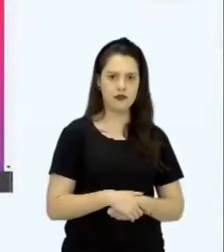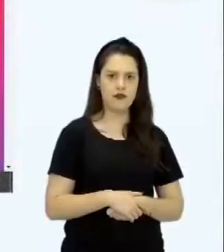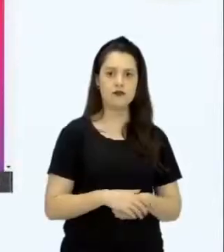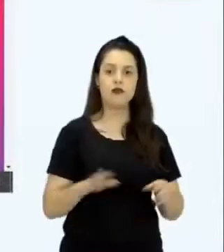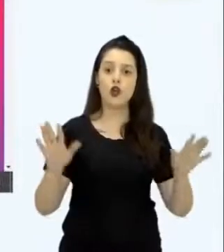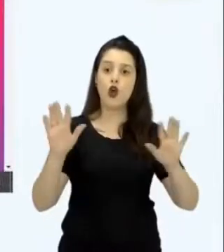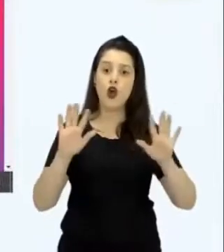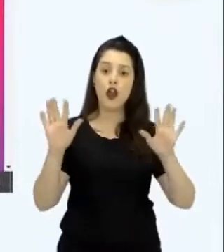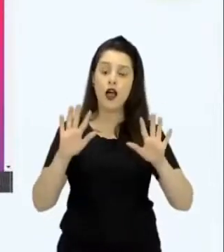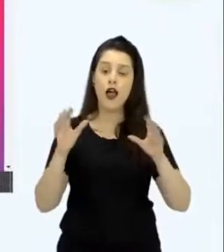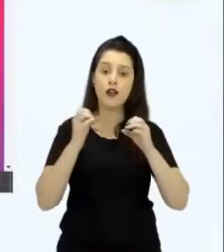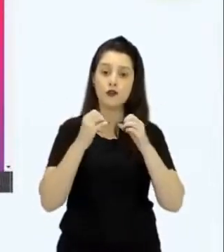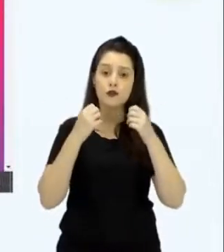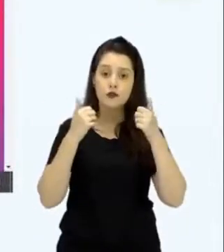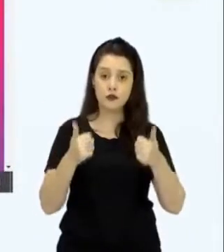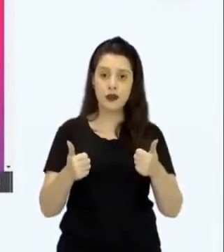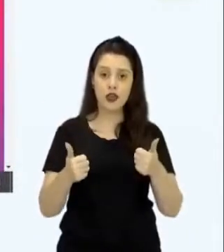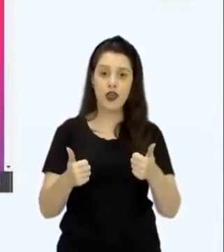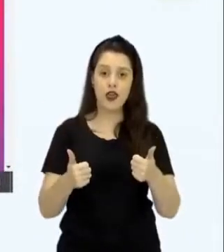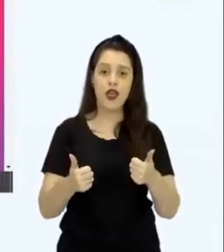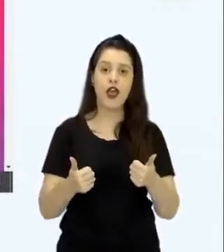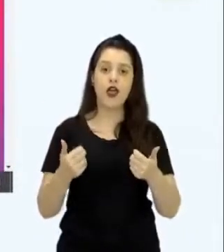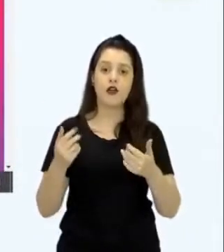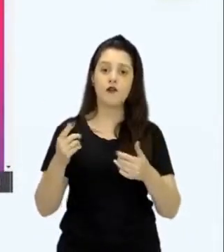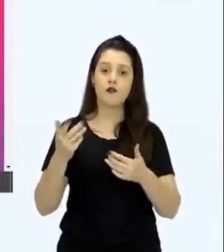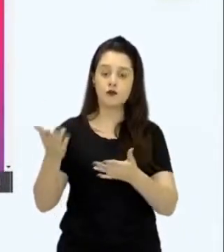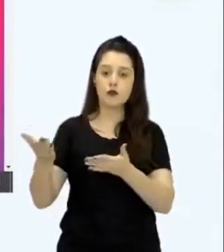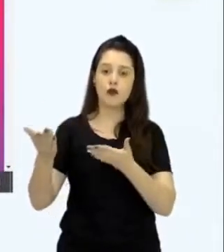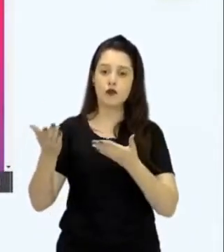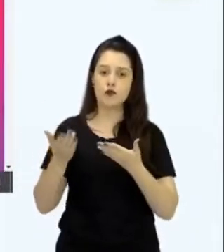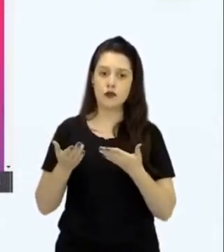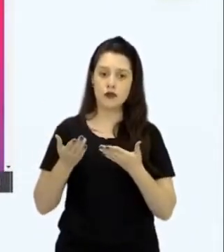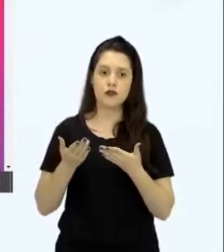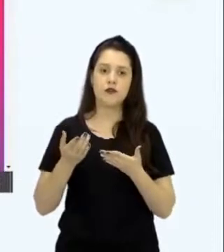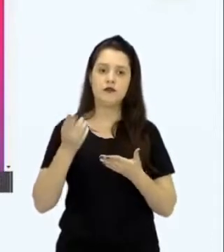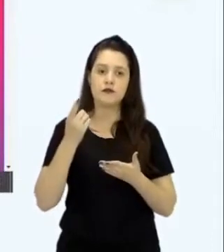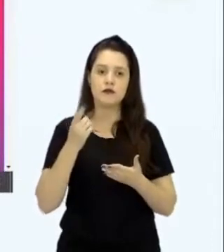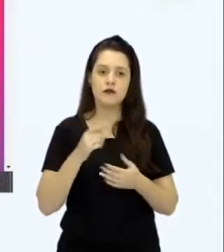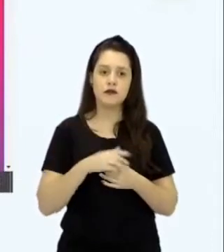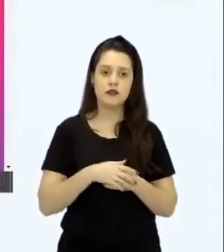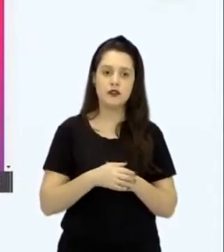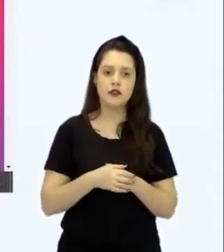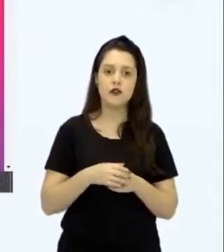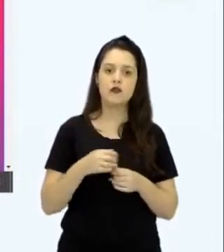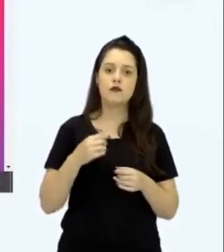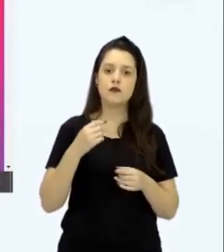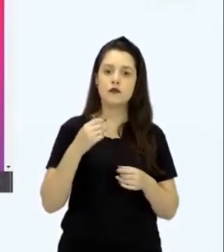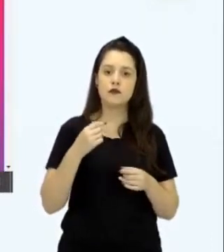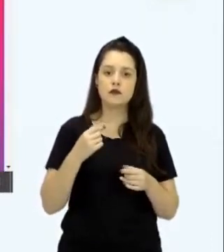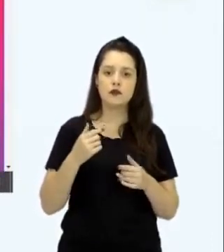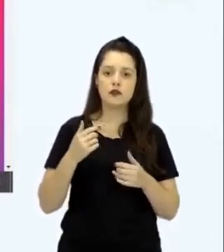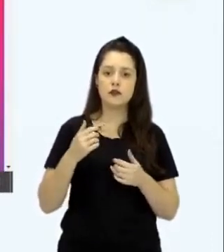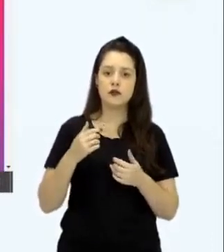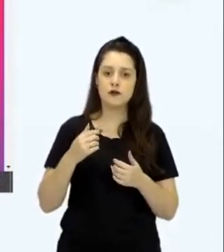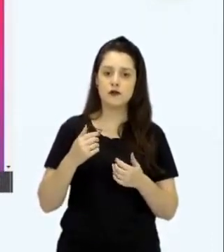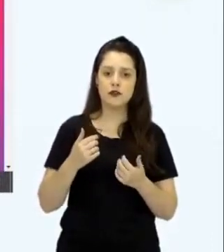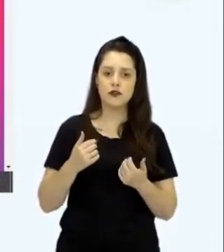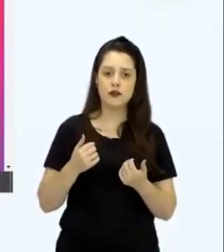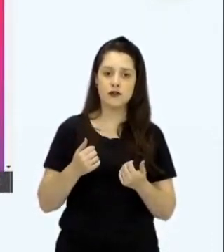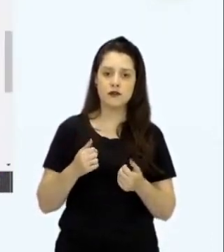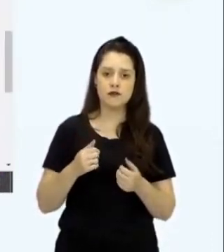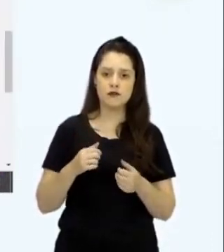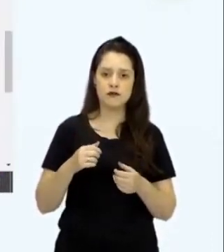Olá, tudo bem? Agora nós vamos montar o nosso potenciômetro para que ele gire o servomotor. Então nós vamos